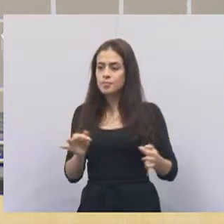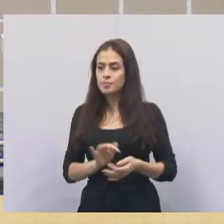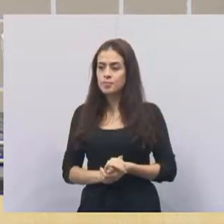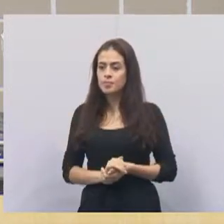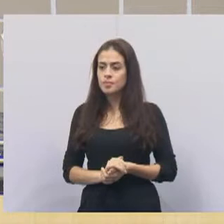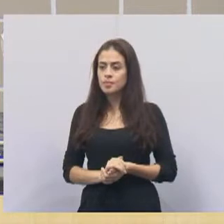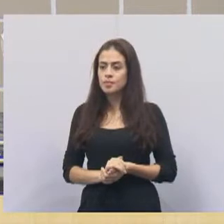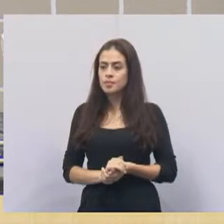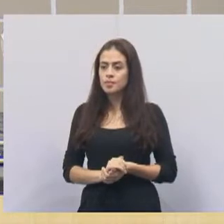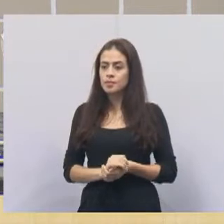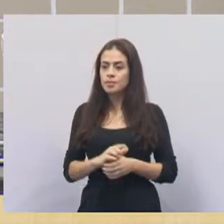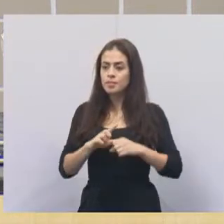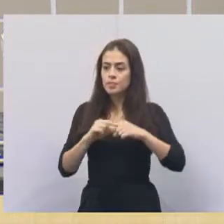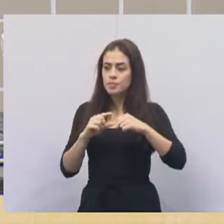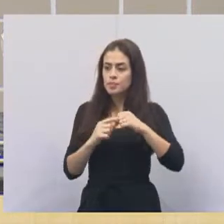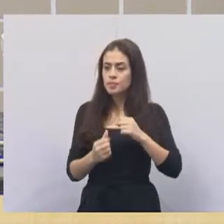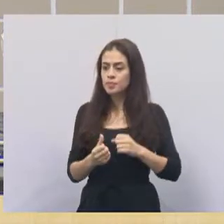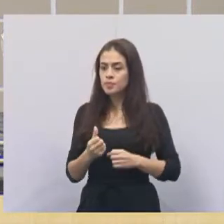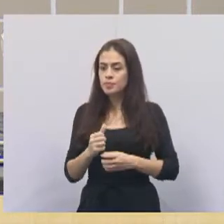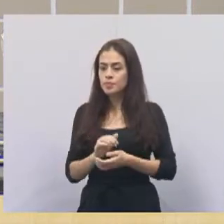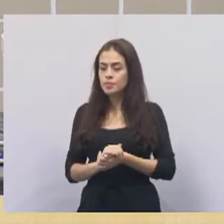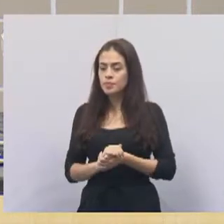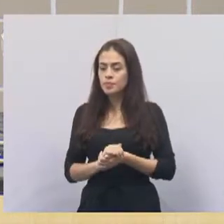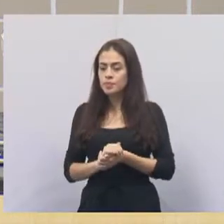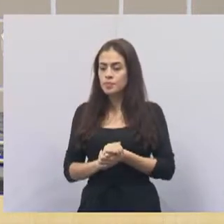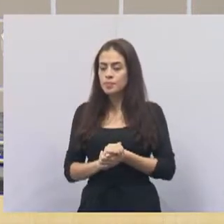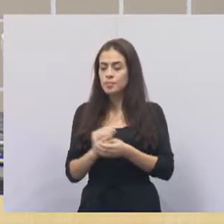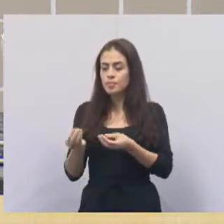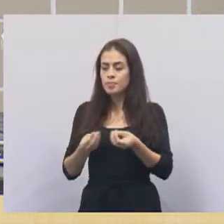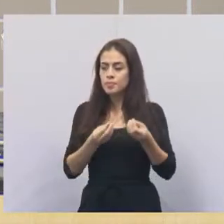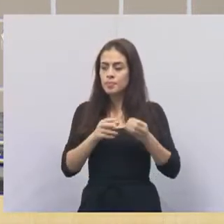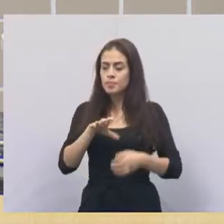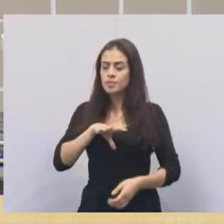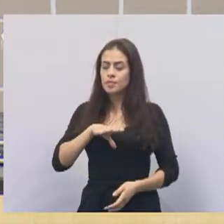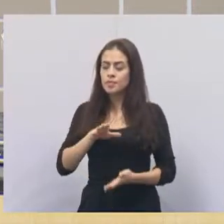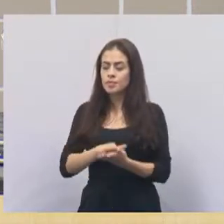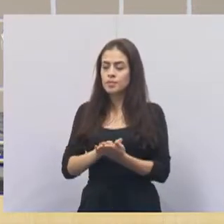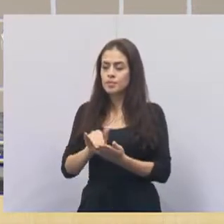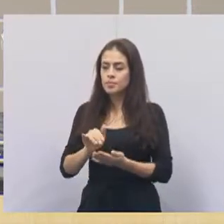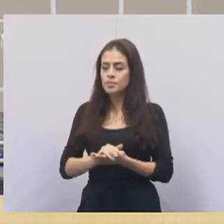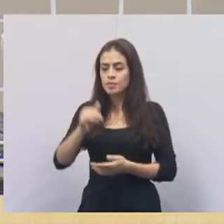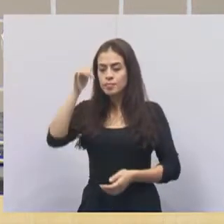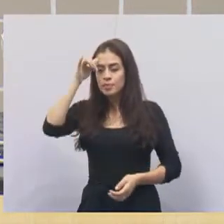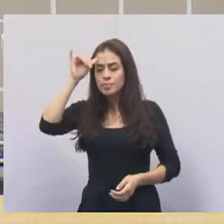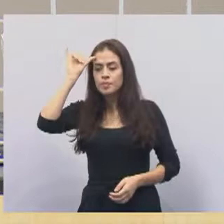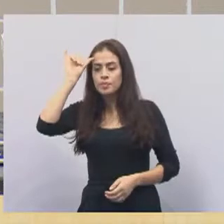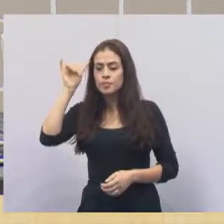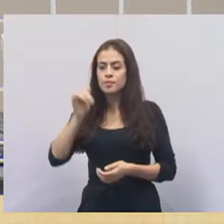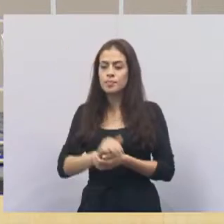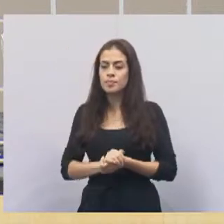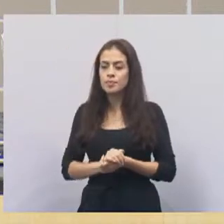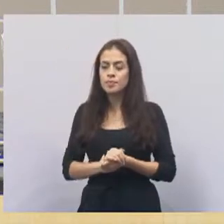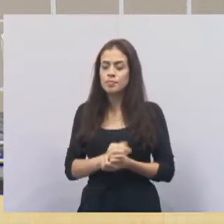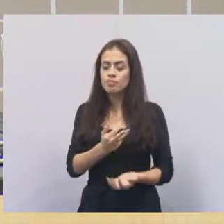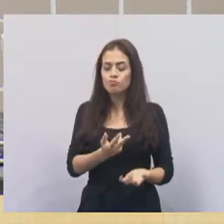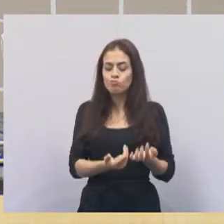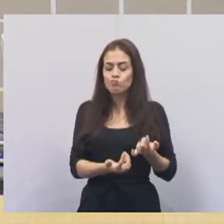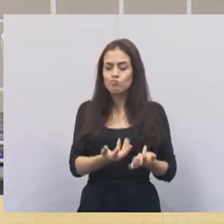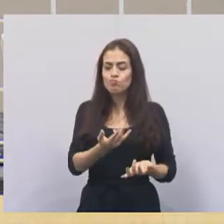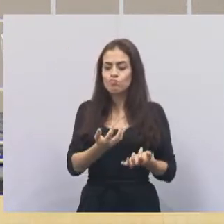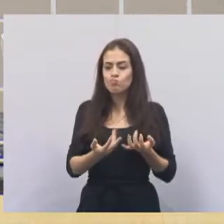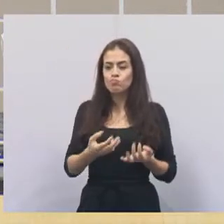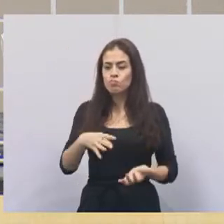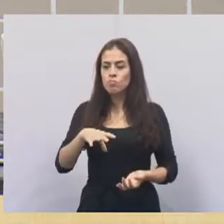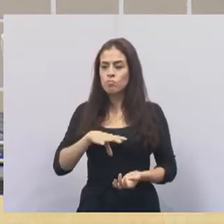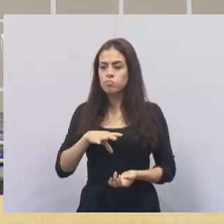município de Jacareí a semana Municipal de conscientização prevenção e combate à prática de Queimadas urbanas nos termos do artigo 205